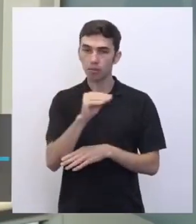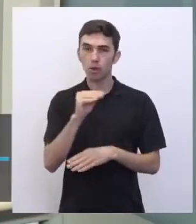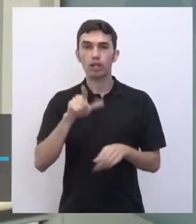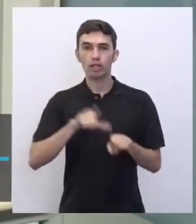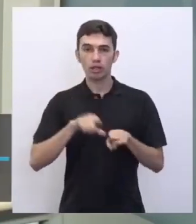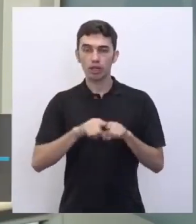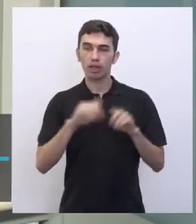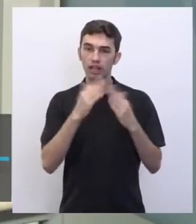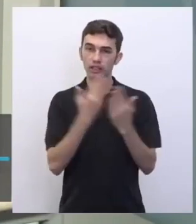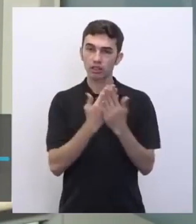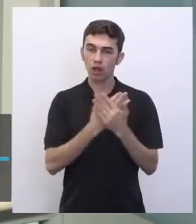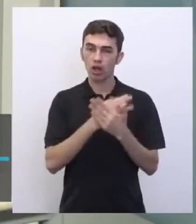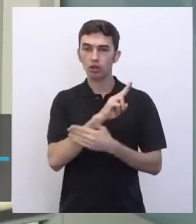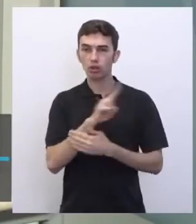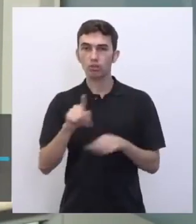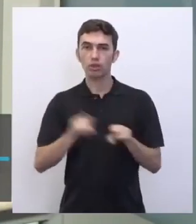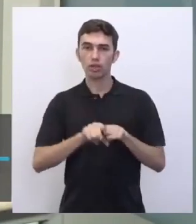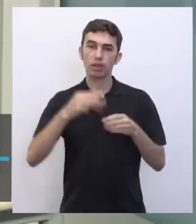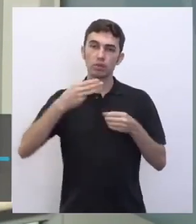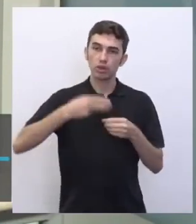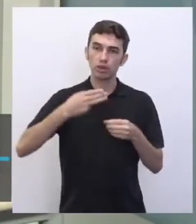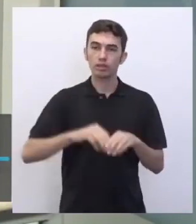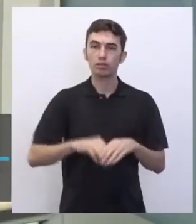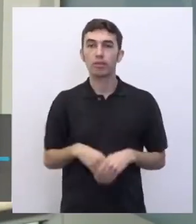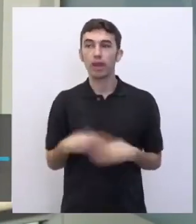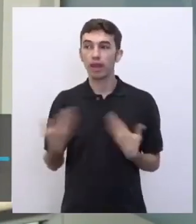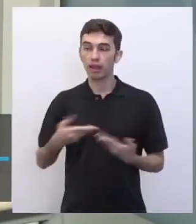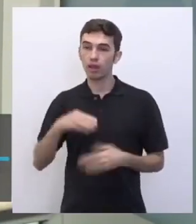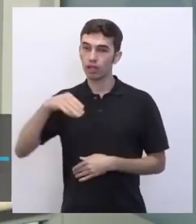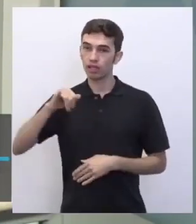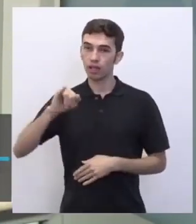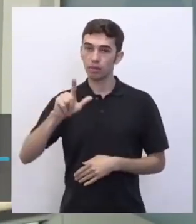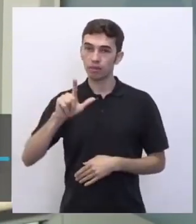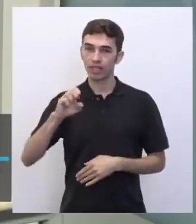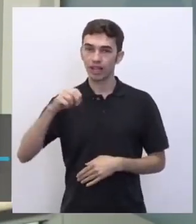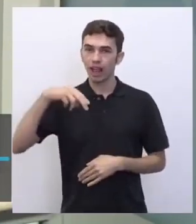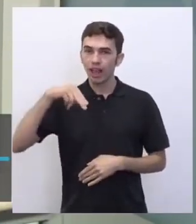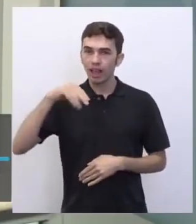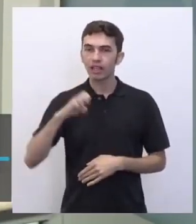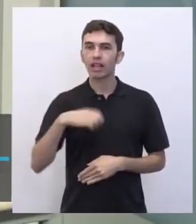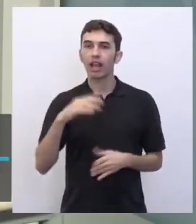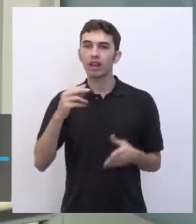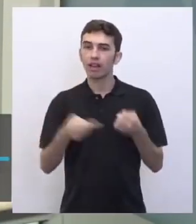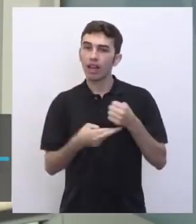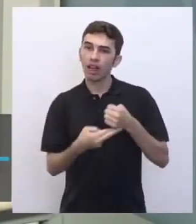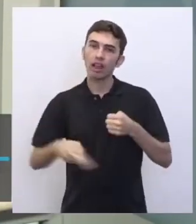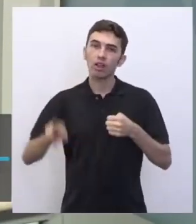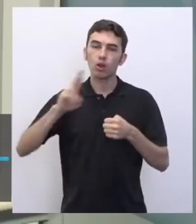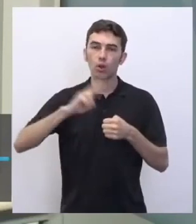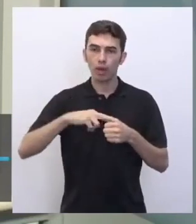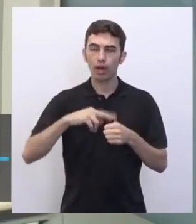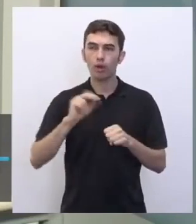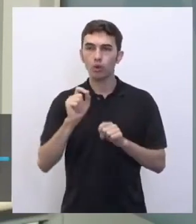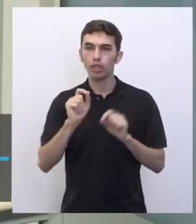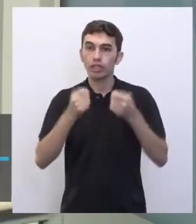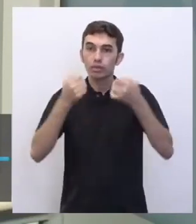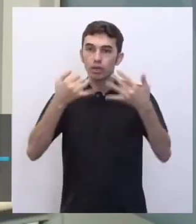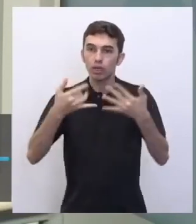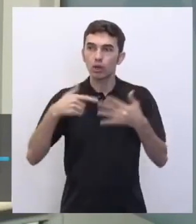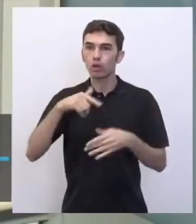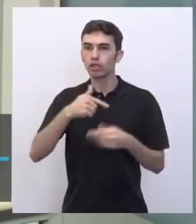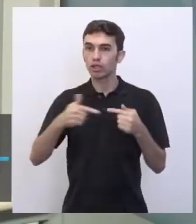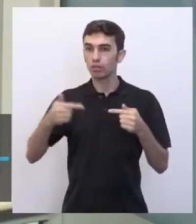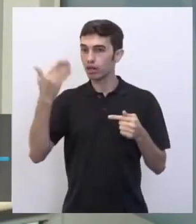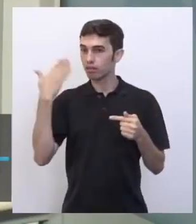Então, agora, passo a palavra para a professora Milene, que vai fazer uma breve retomada do que foi exposto